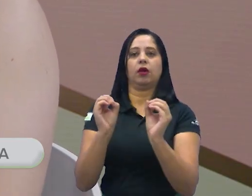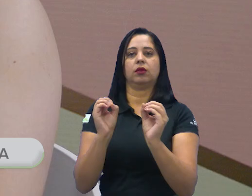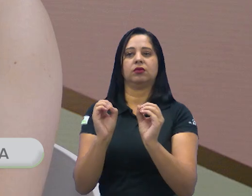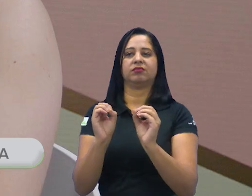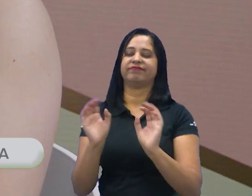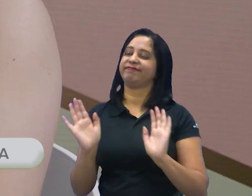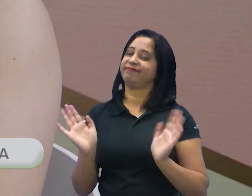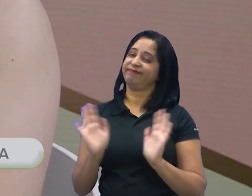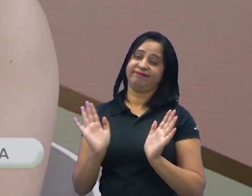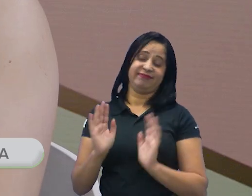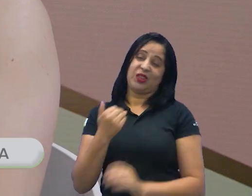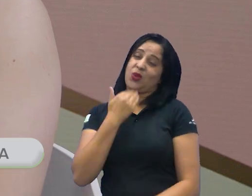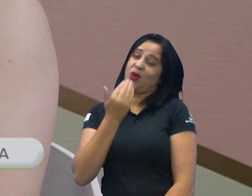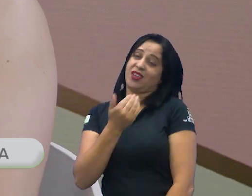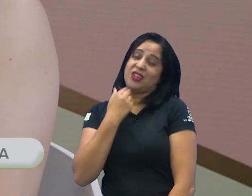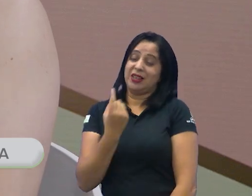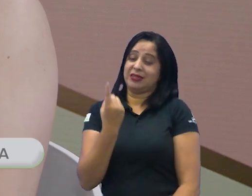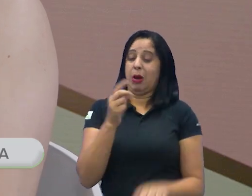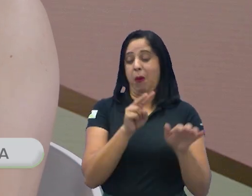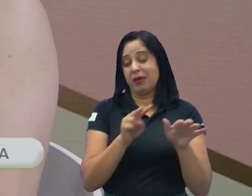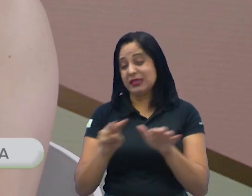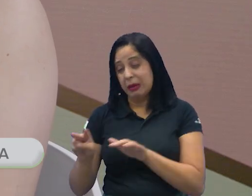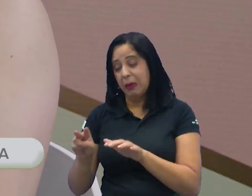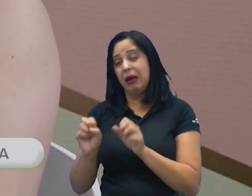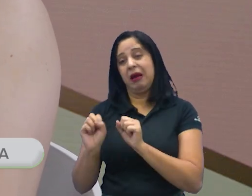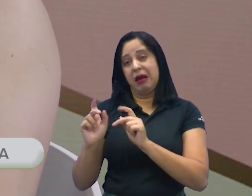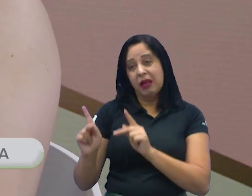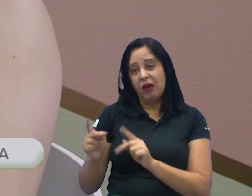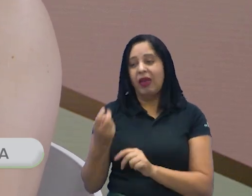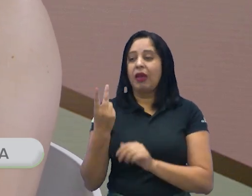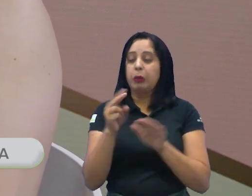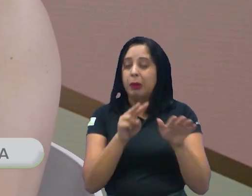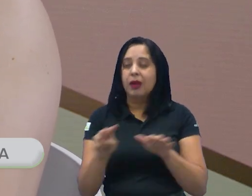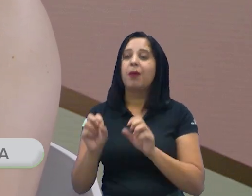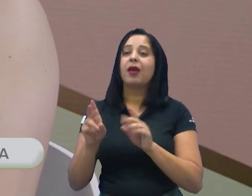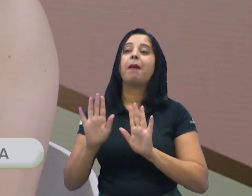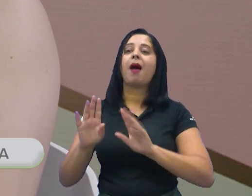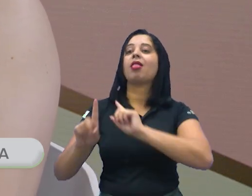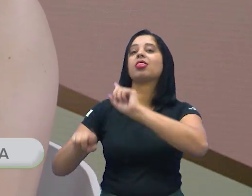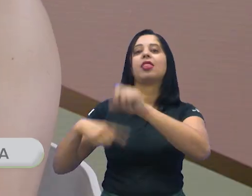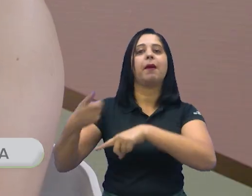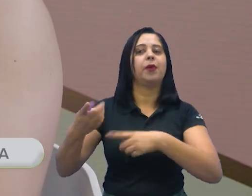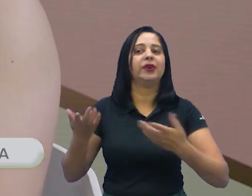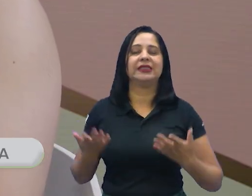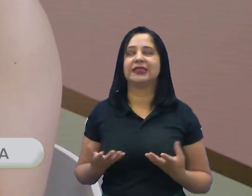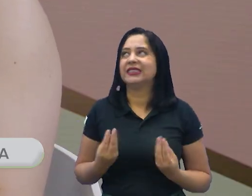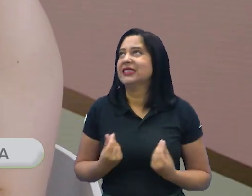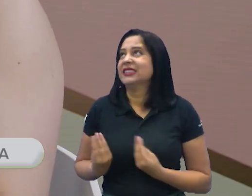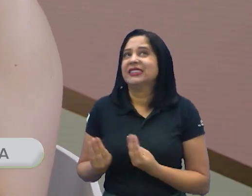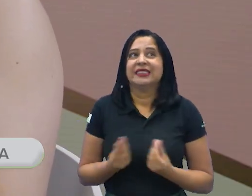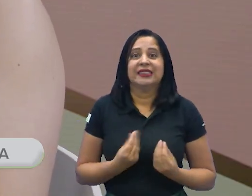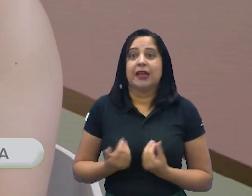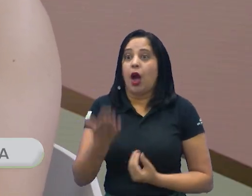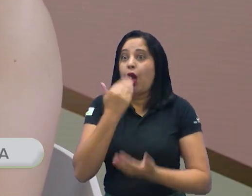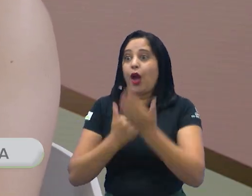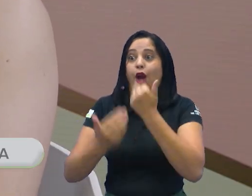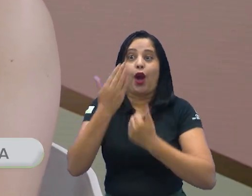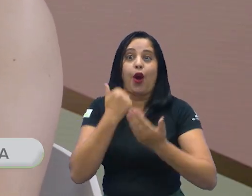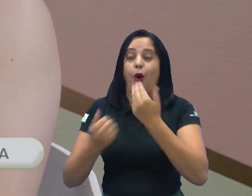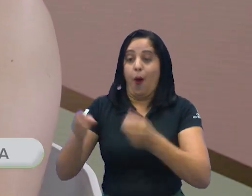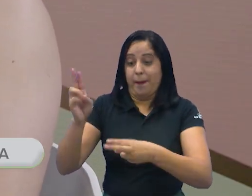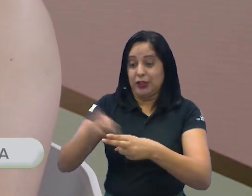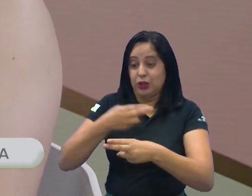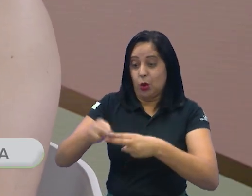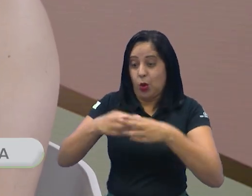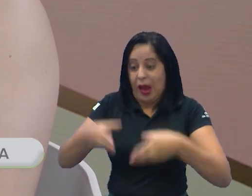1 semana, 2 ali com bastante resistência, mas a hora que você não aguentar mais, você vai lá comprar uma barra inteira e vai comer